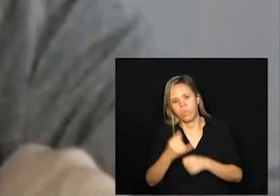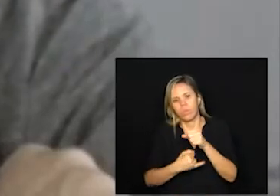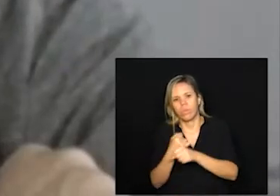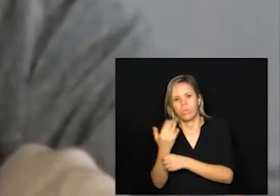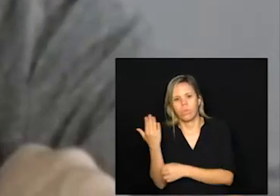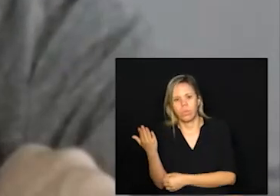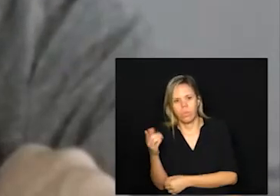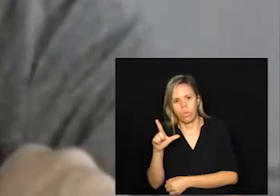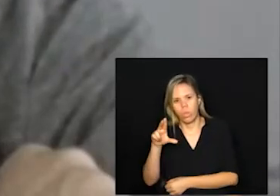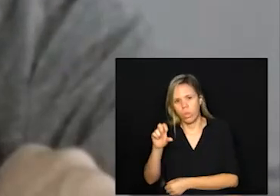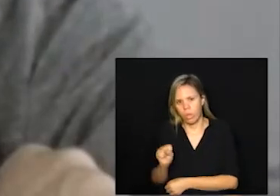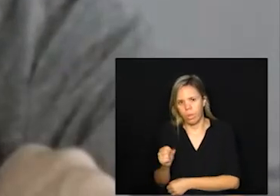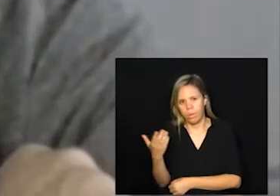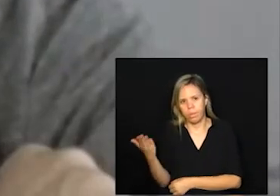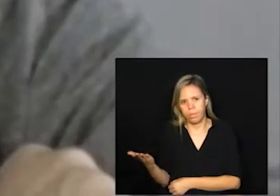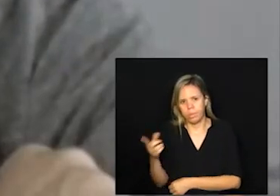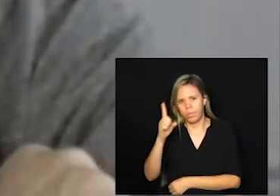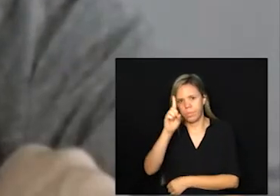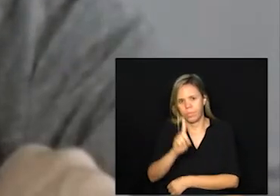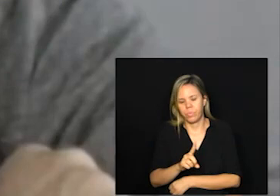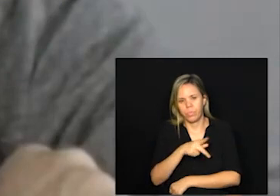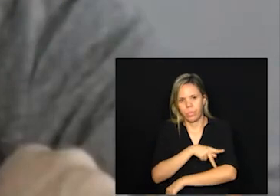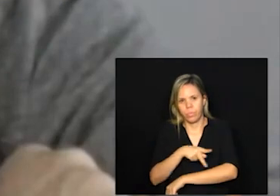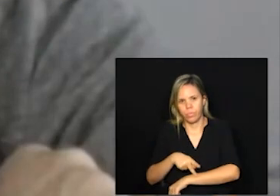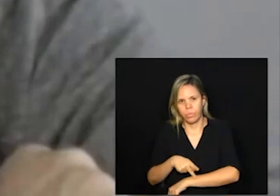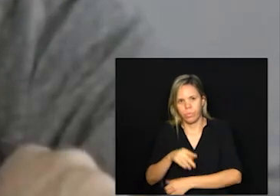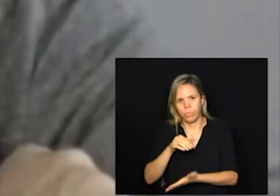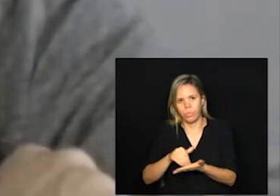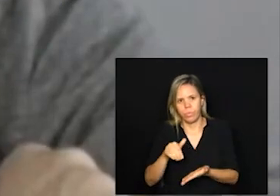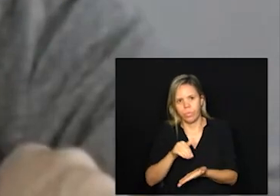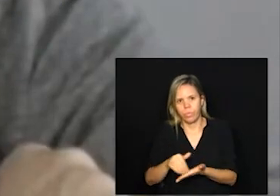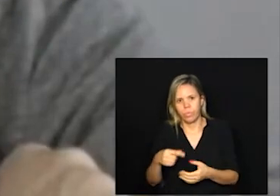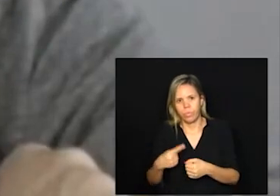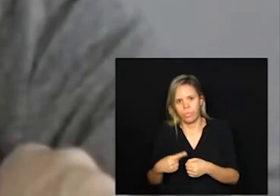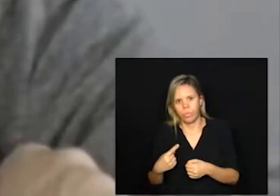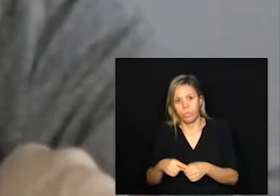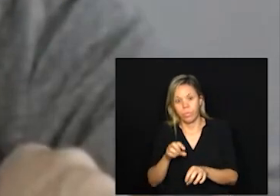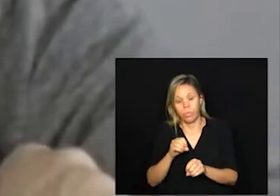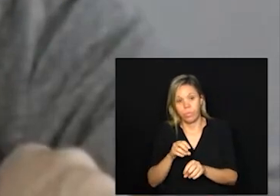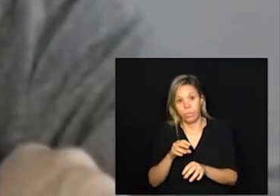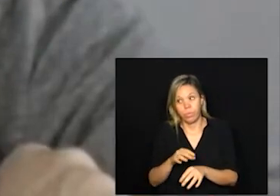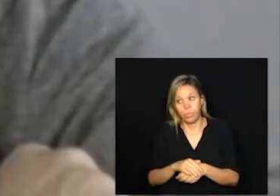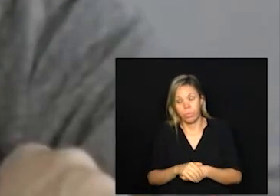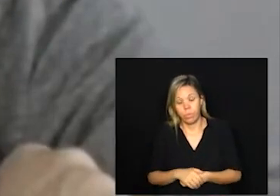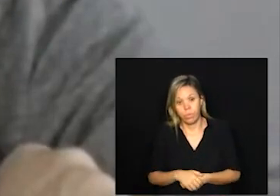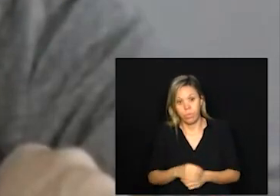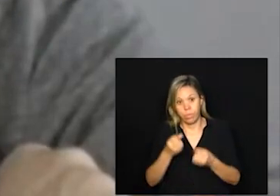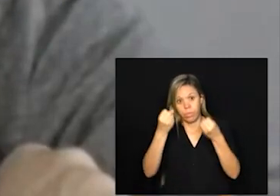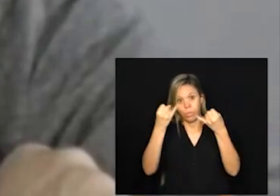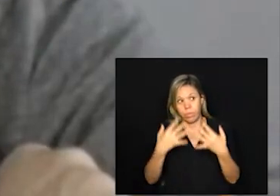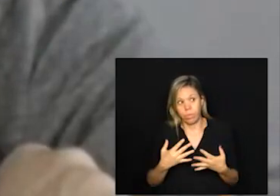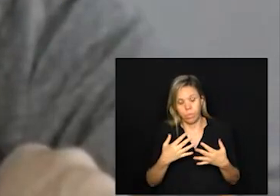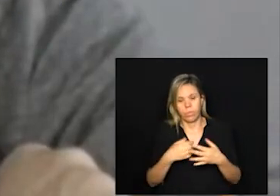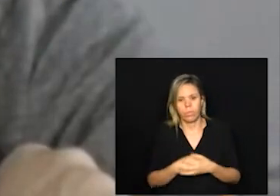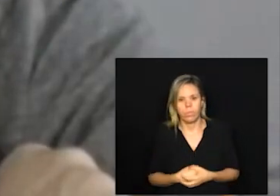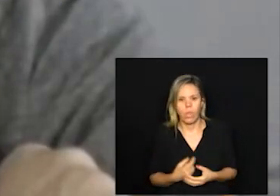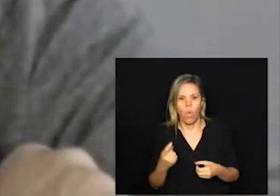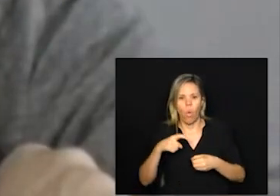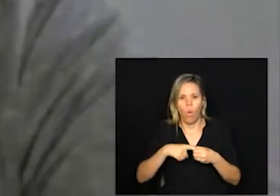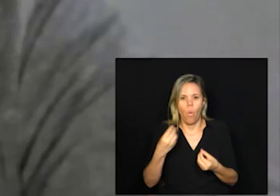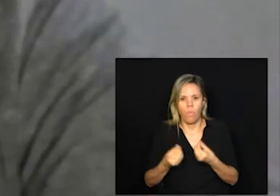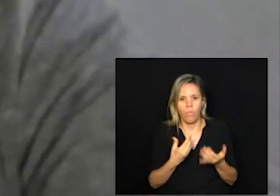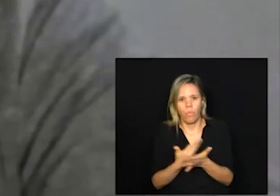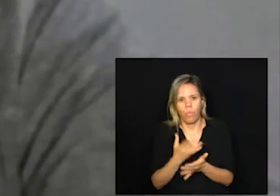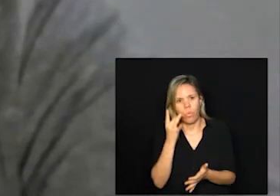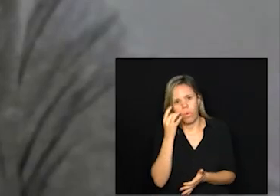online Luiz Marighetti, diretor pedagógico da Secretaria Municipal de Educação, que explicou como ficou o retorno às